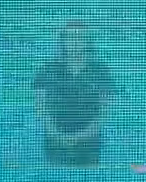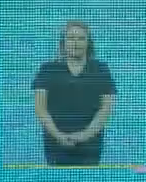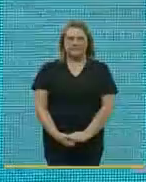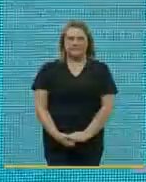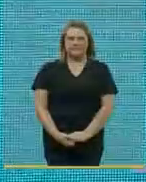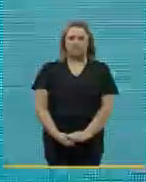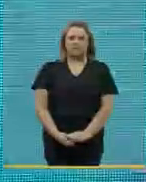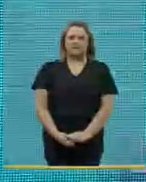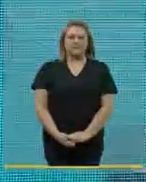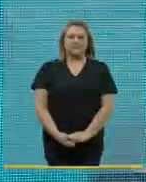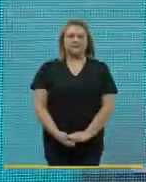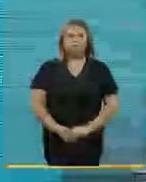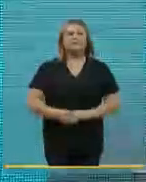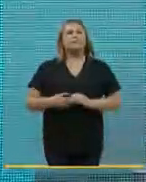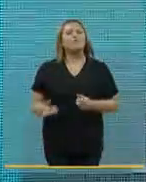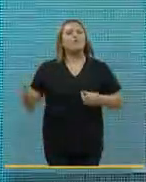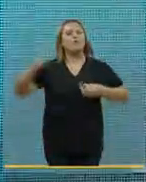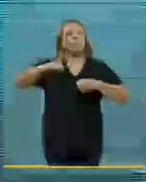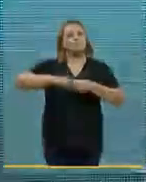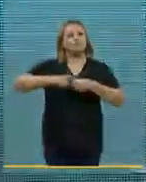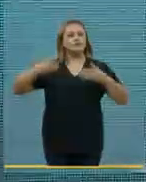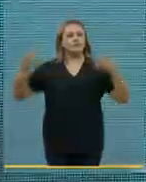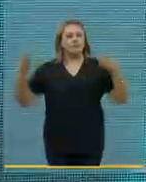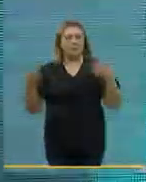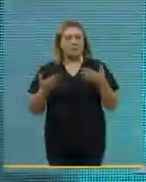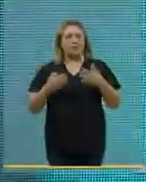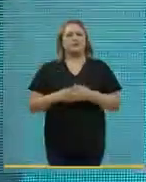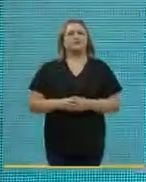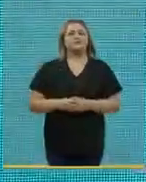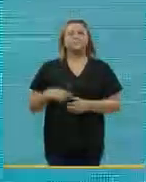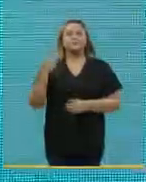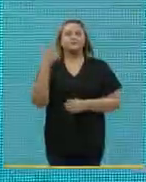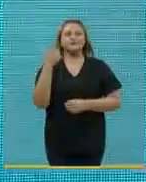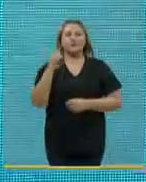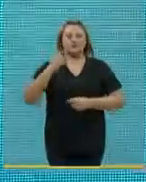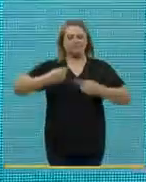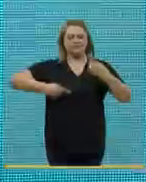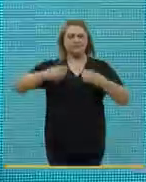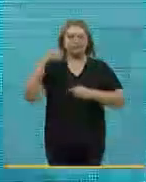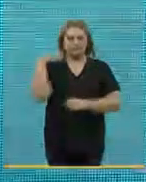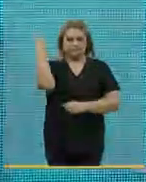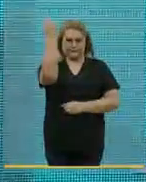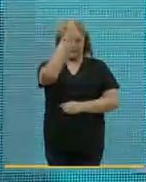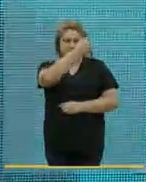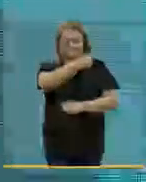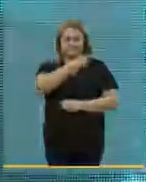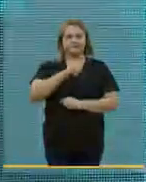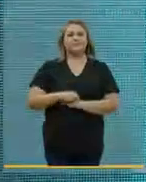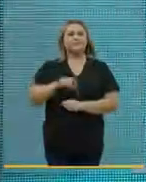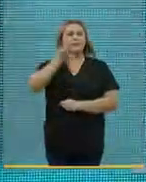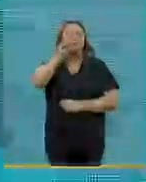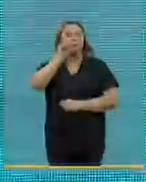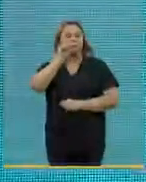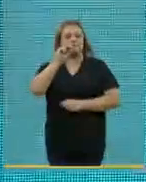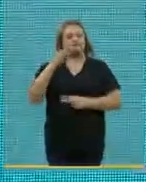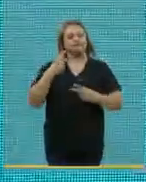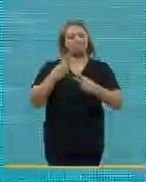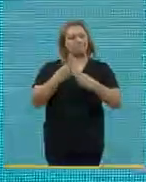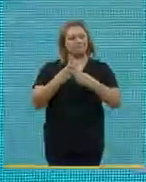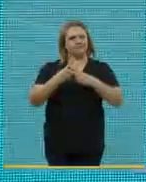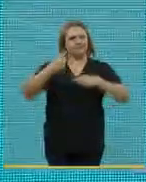voltamos com o terceiro bloco do debate de aparecida lembramos que no twitter nossa resposta é debate